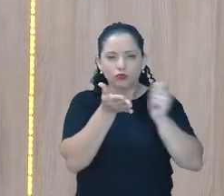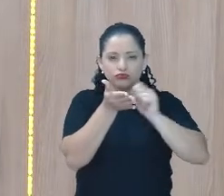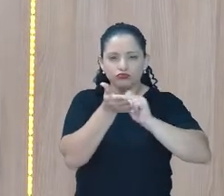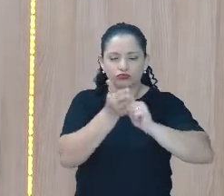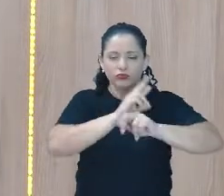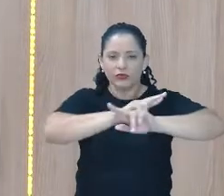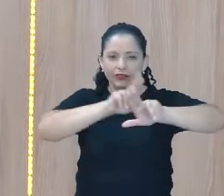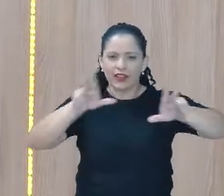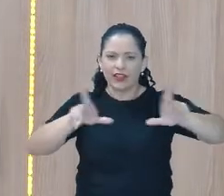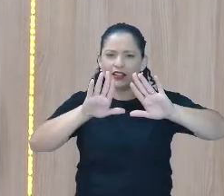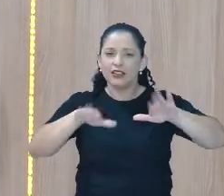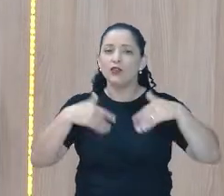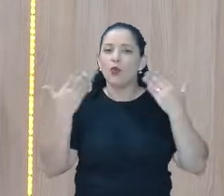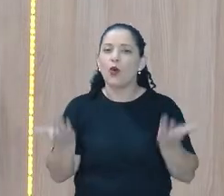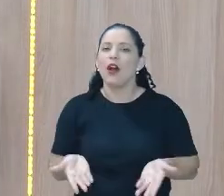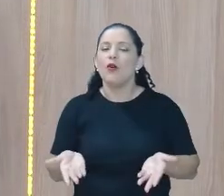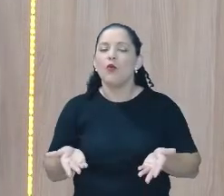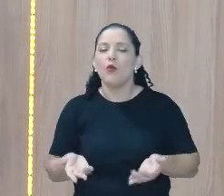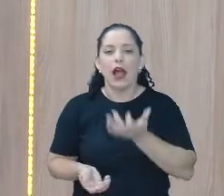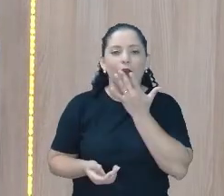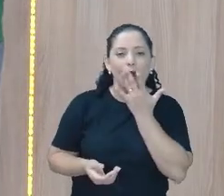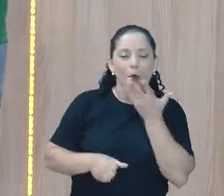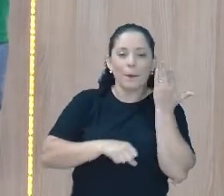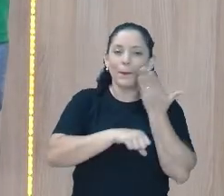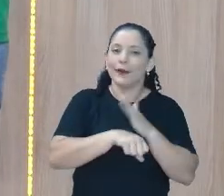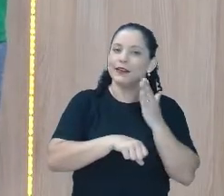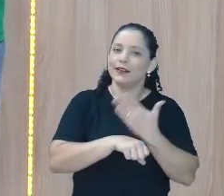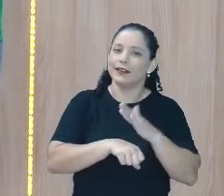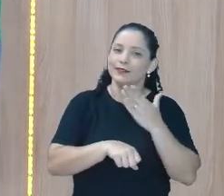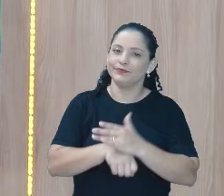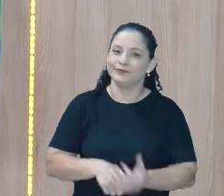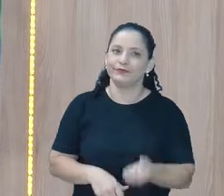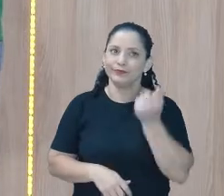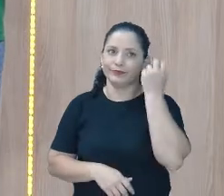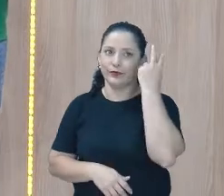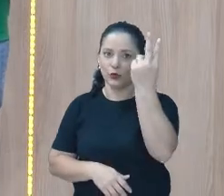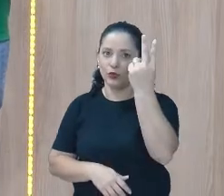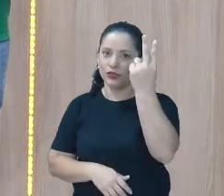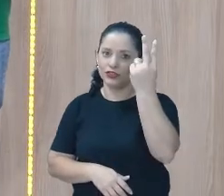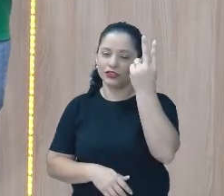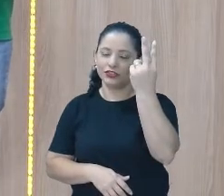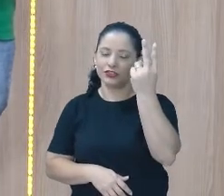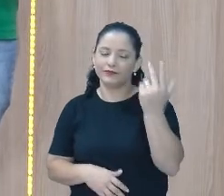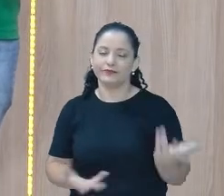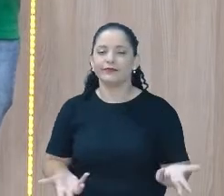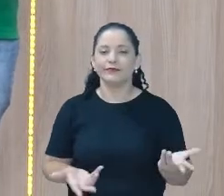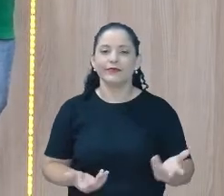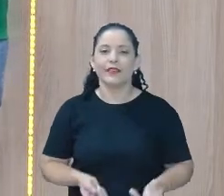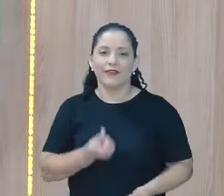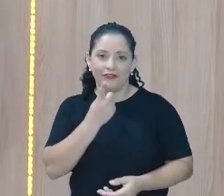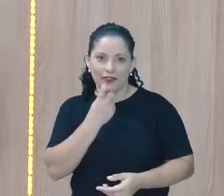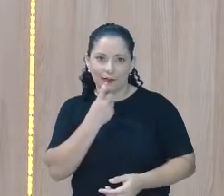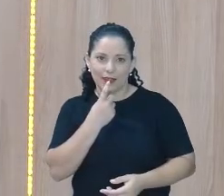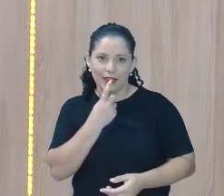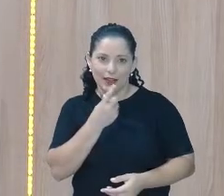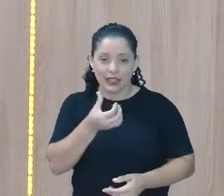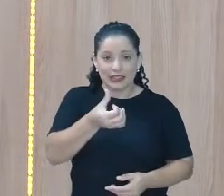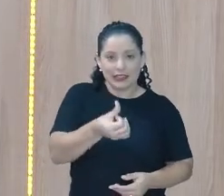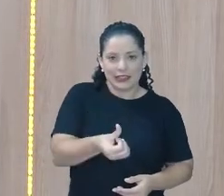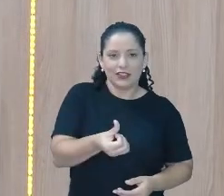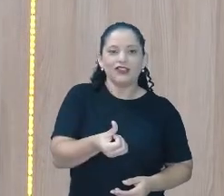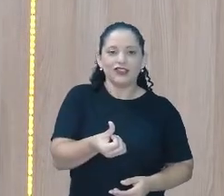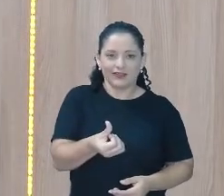que representa a parte branca, a gente sabe que são 2 em um total de 8. E a parte vermelha